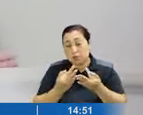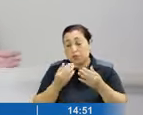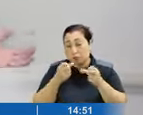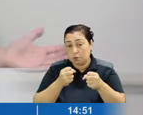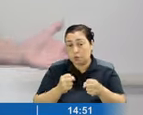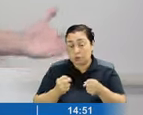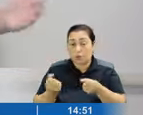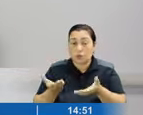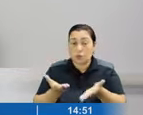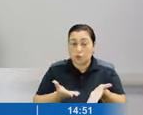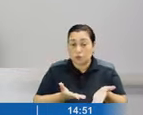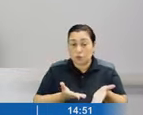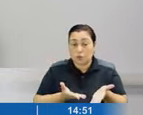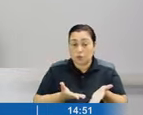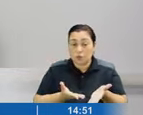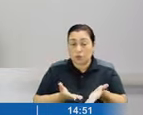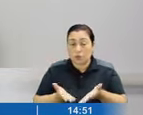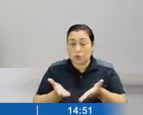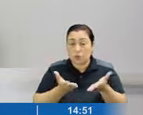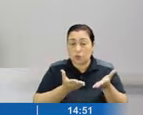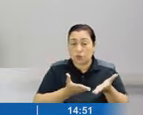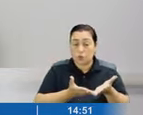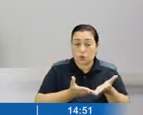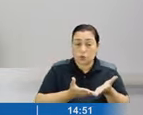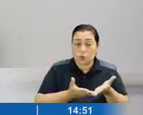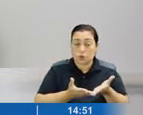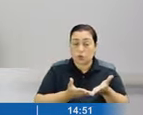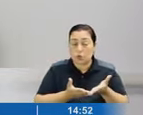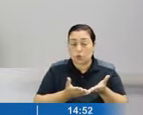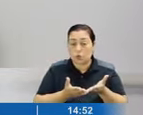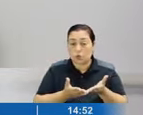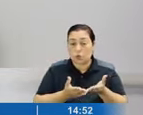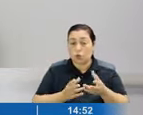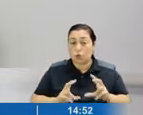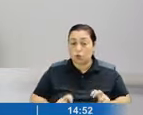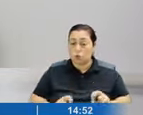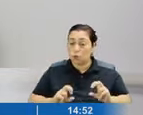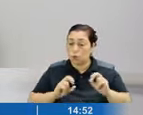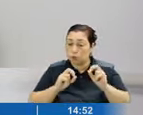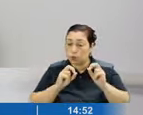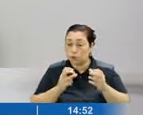ser uma família que traz uma síndrome hereditária